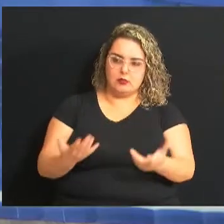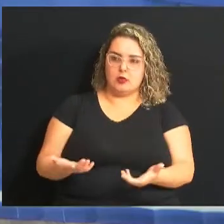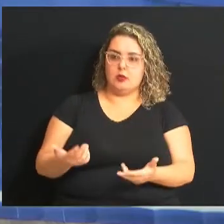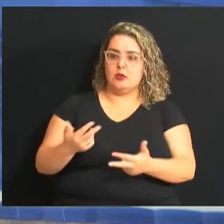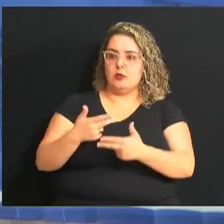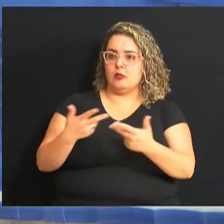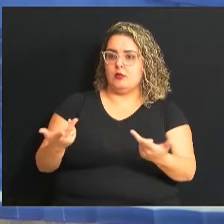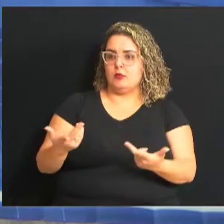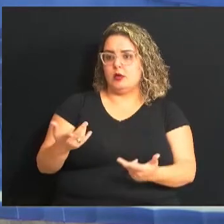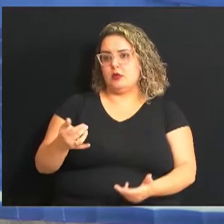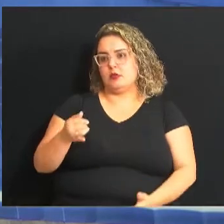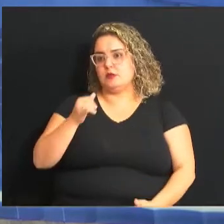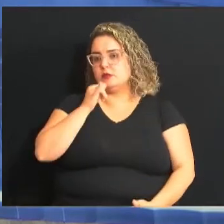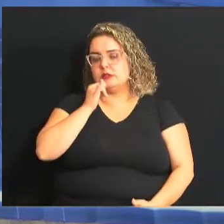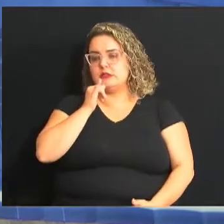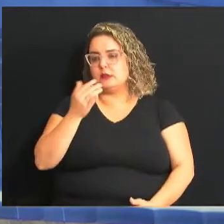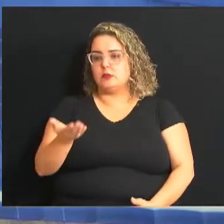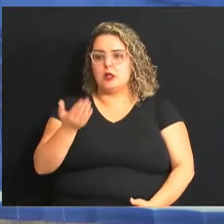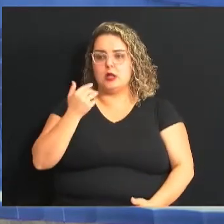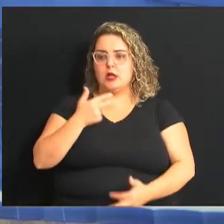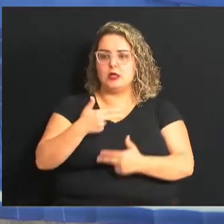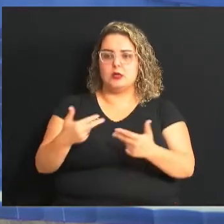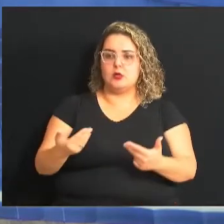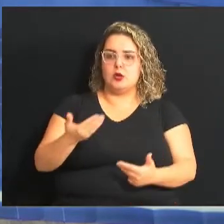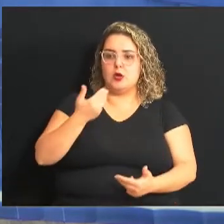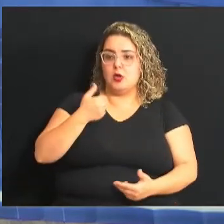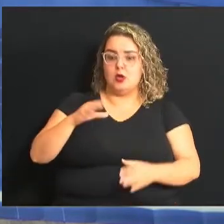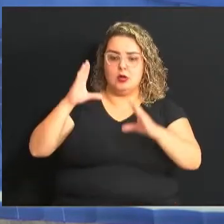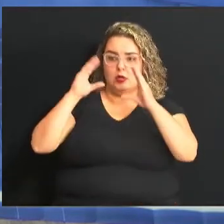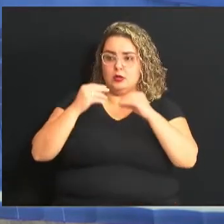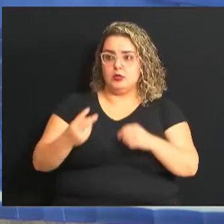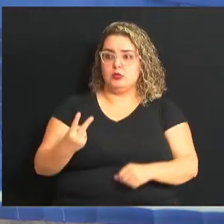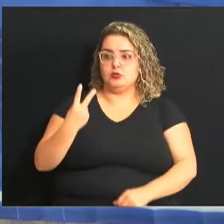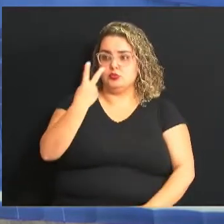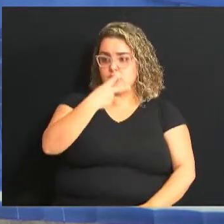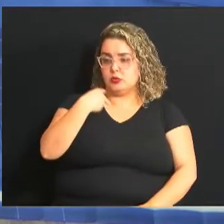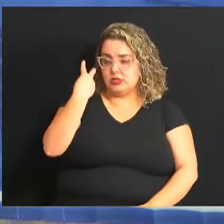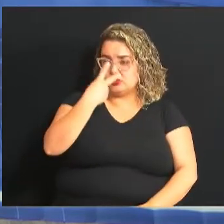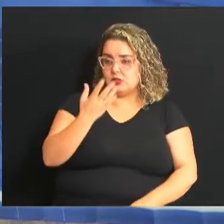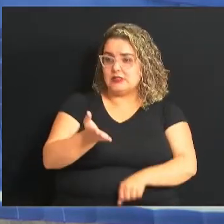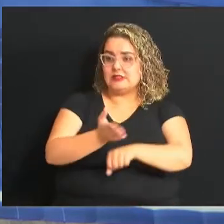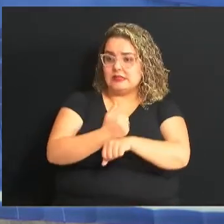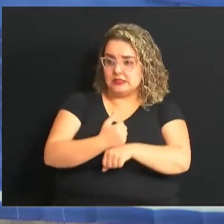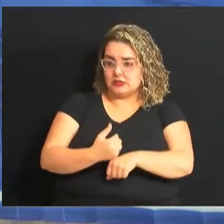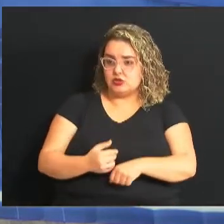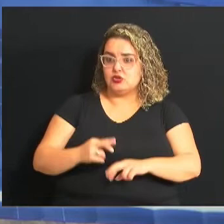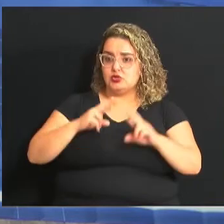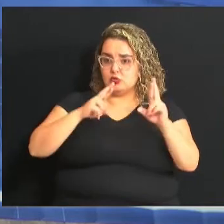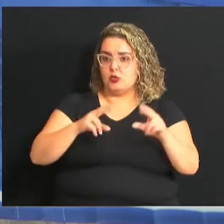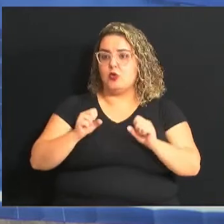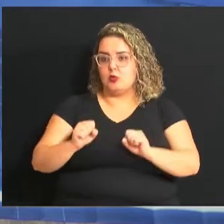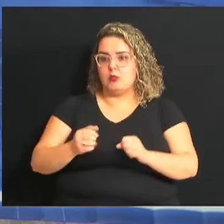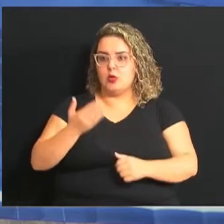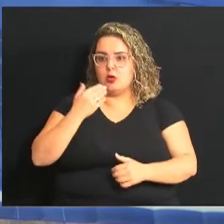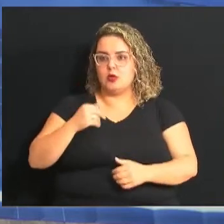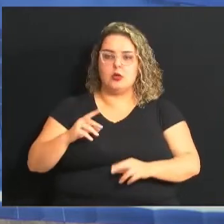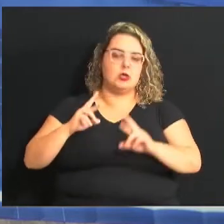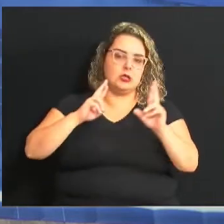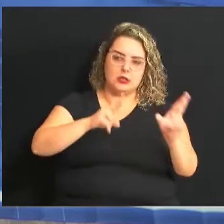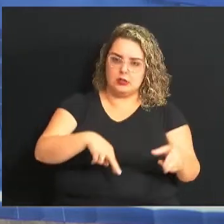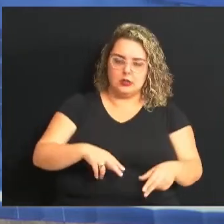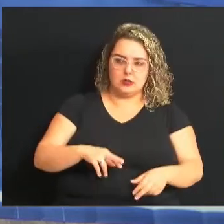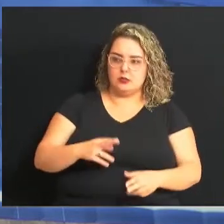respeito à alimentação, o jantar, por exemplo, tem que ser 2 horas antes de dormir? Ou não, você pode comer e logo já deitar?